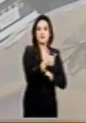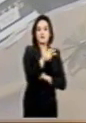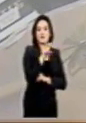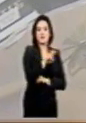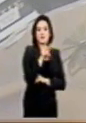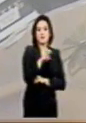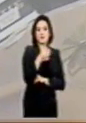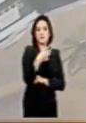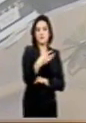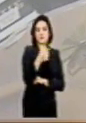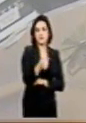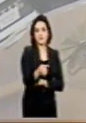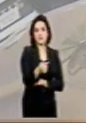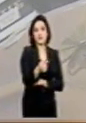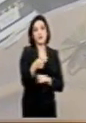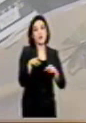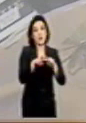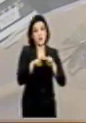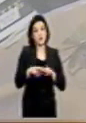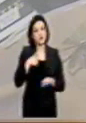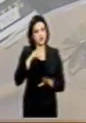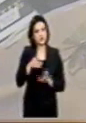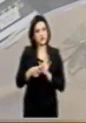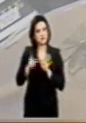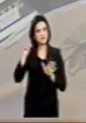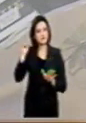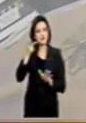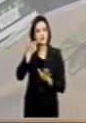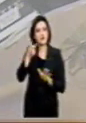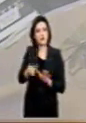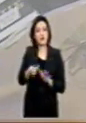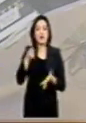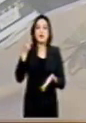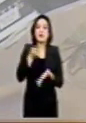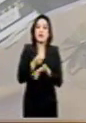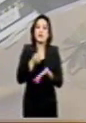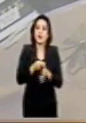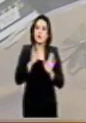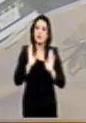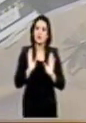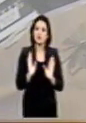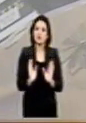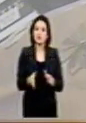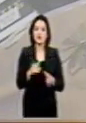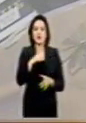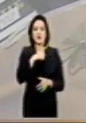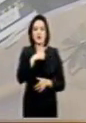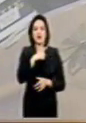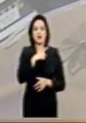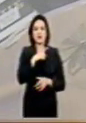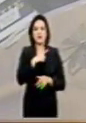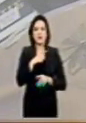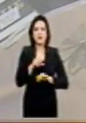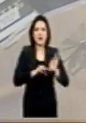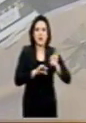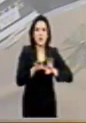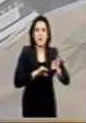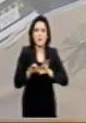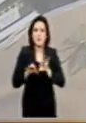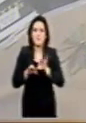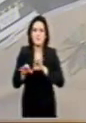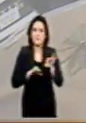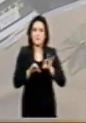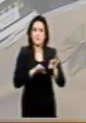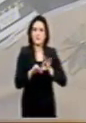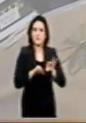25537, por meio da qual, como já mencionei, se determinou o sobrestamento de procedimentos investigatórios que